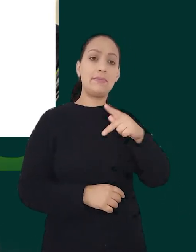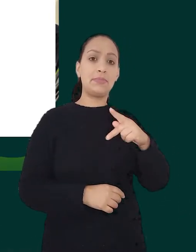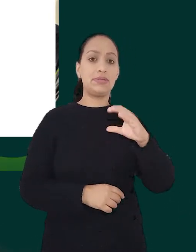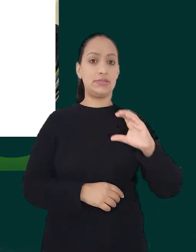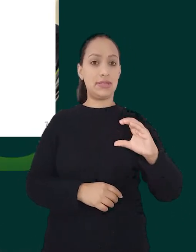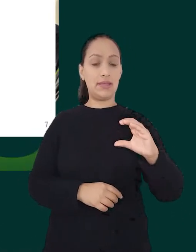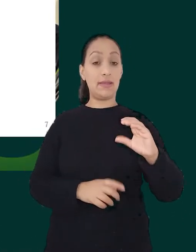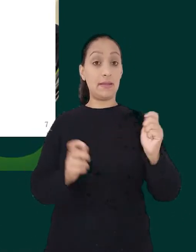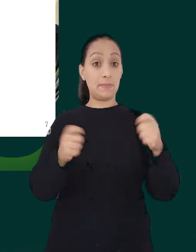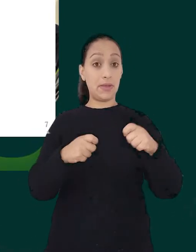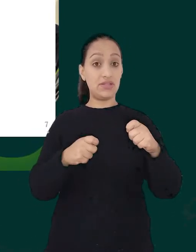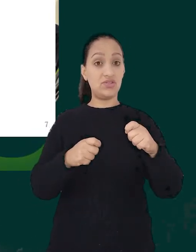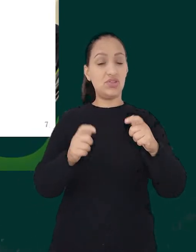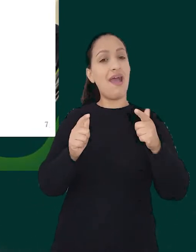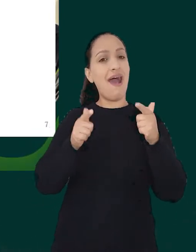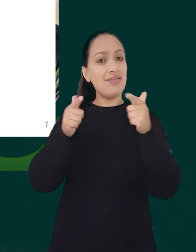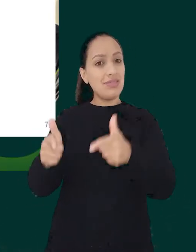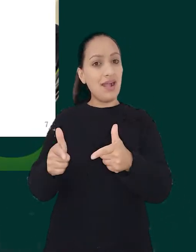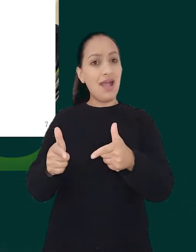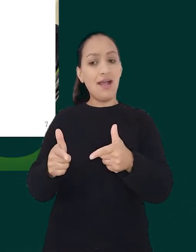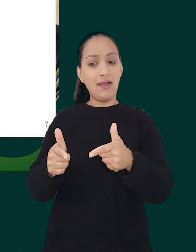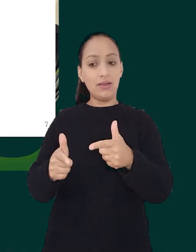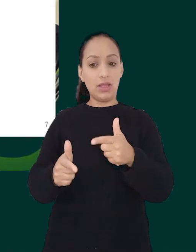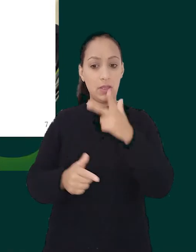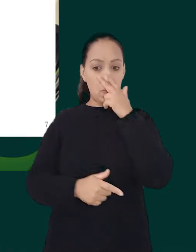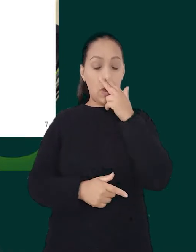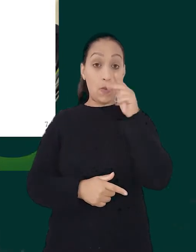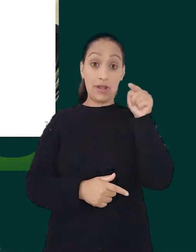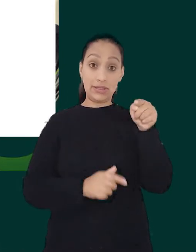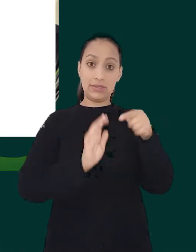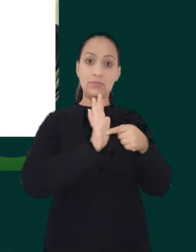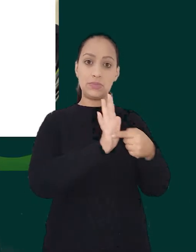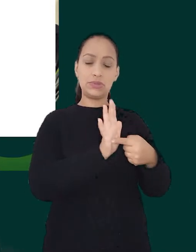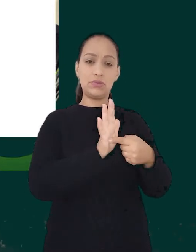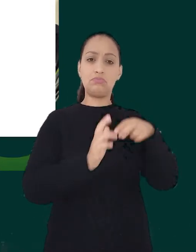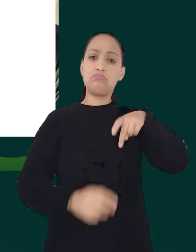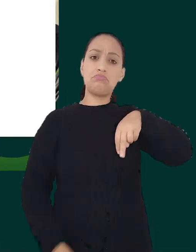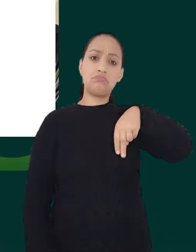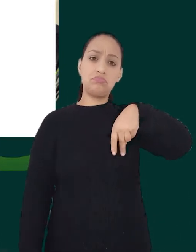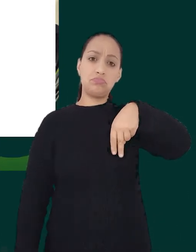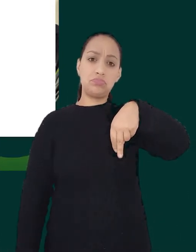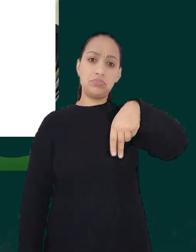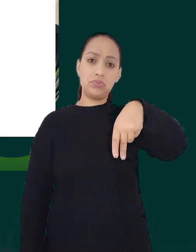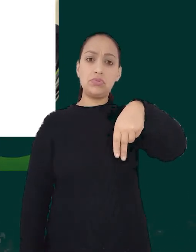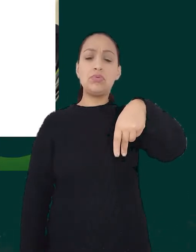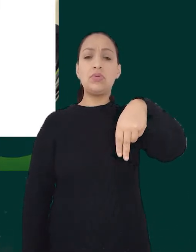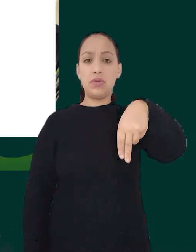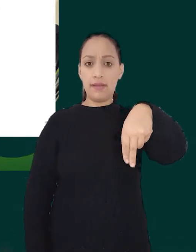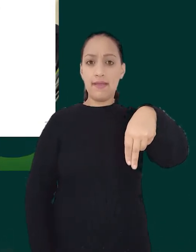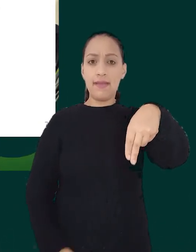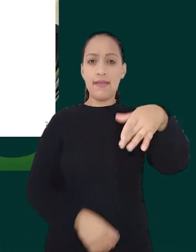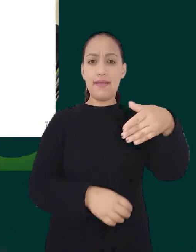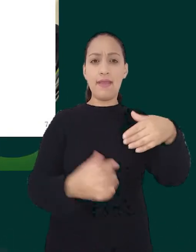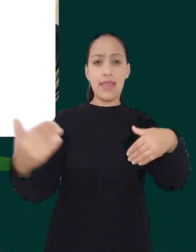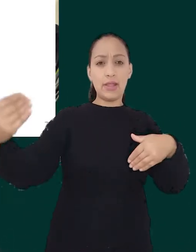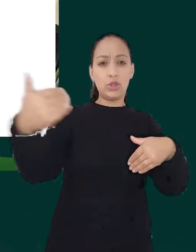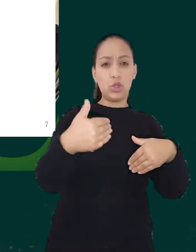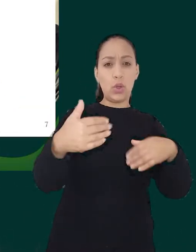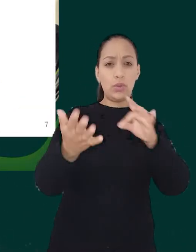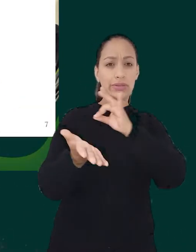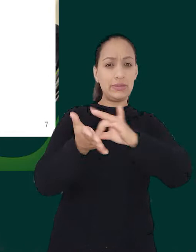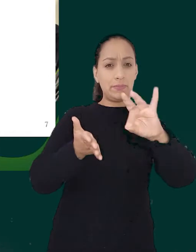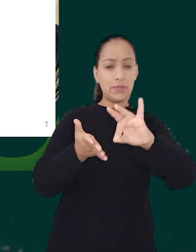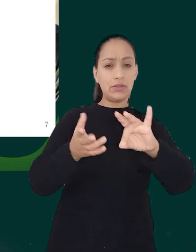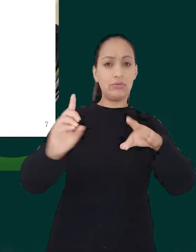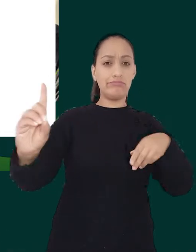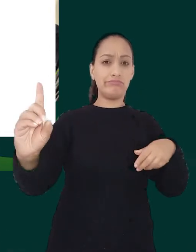pode te atacar, que é o caso esse que está sendo colocado aqui, ele está caminhando, entrou um inimigo